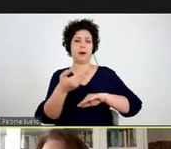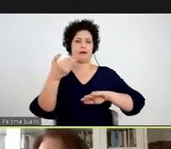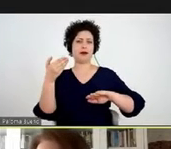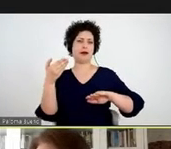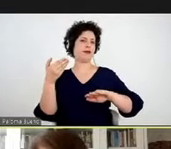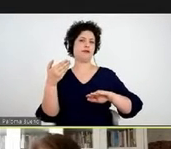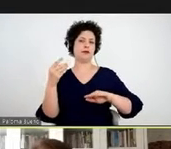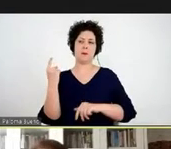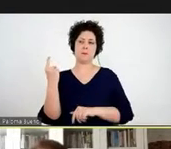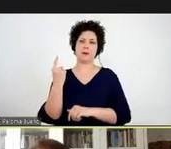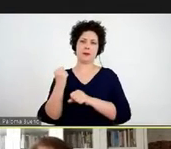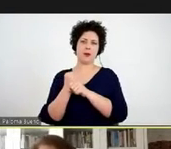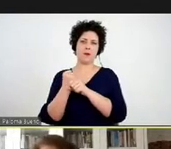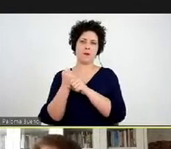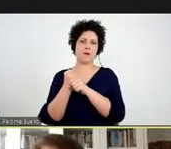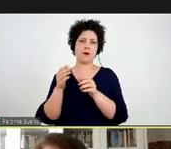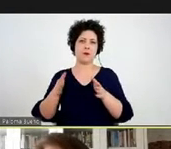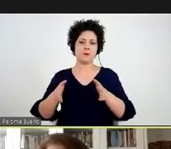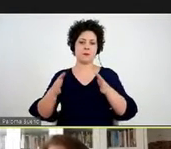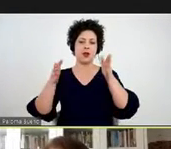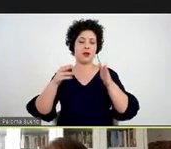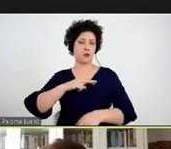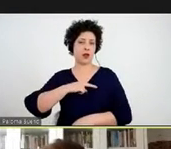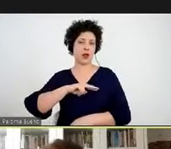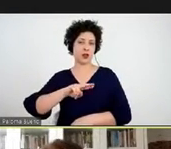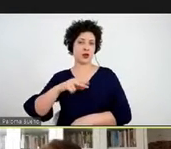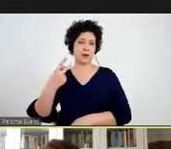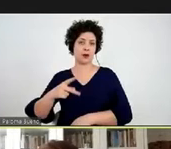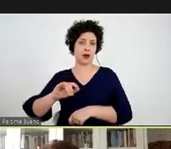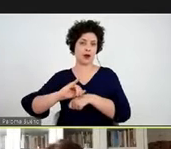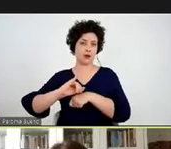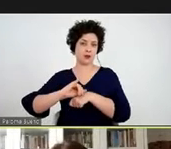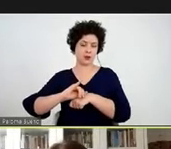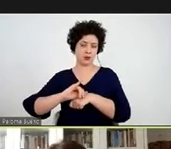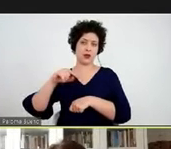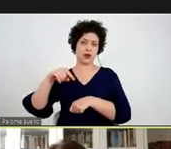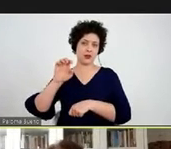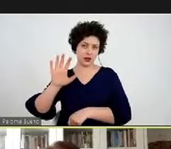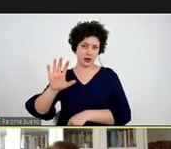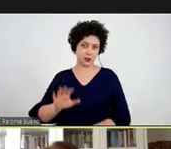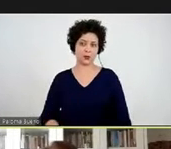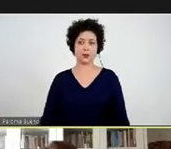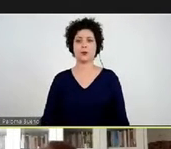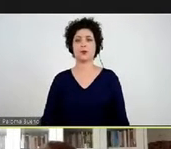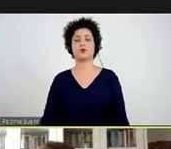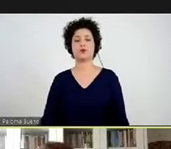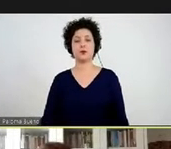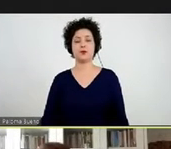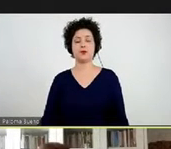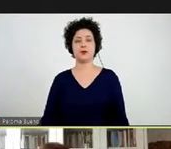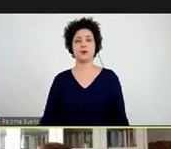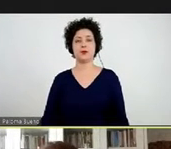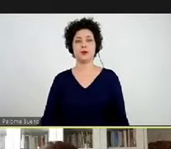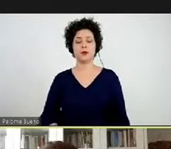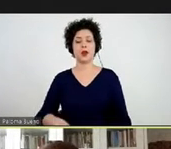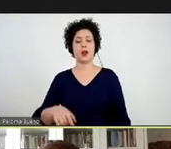do primeiro prédio religioso da capital de nosso estado. Agora, então, eu